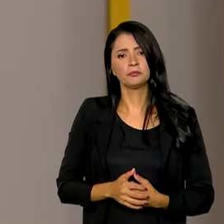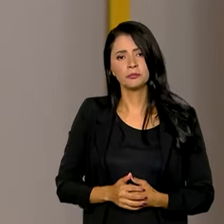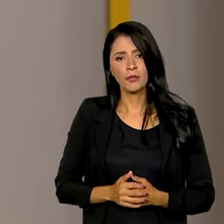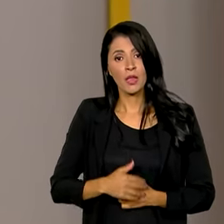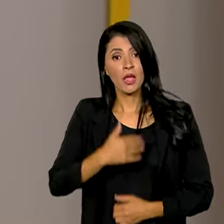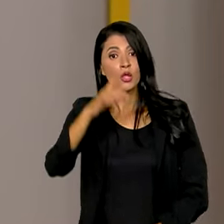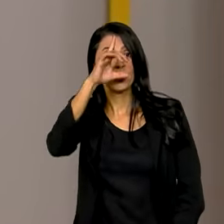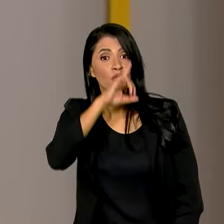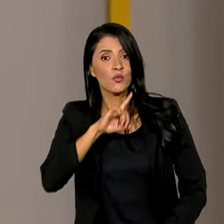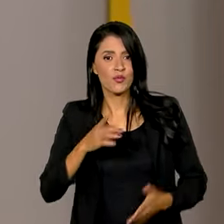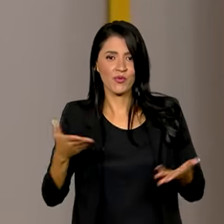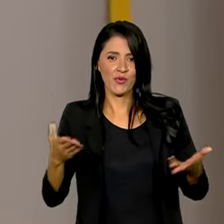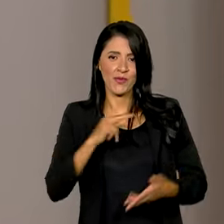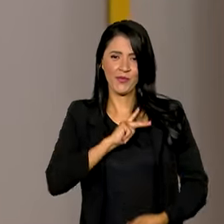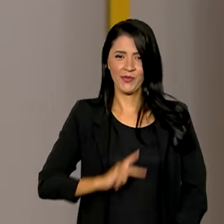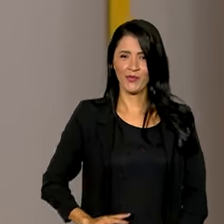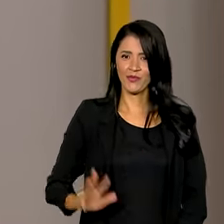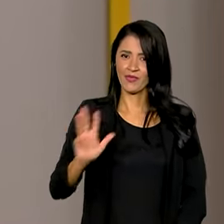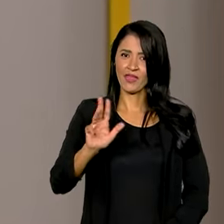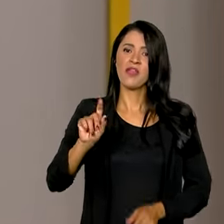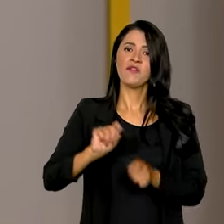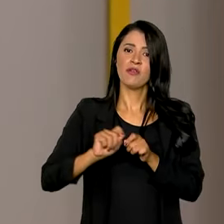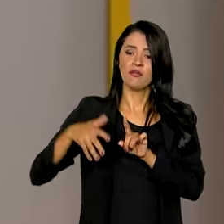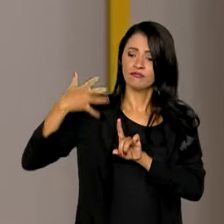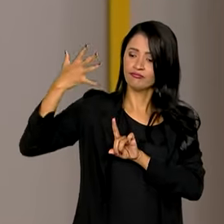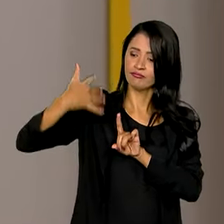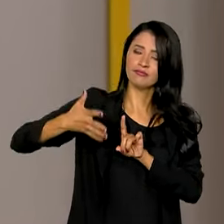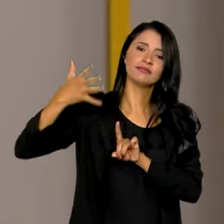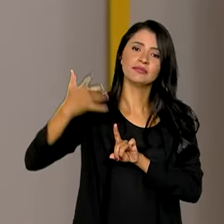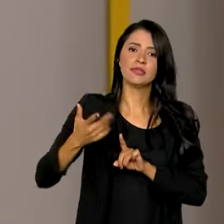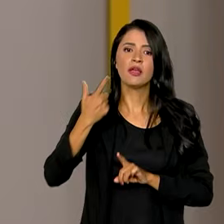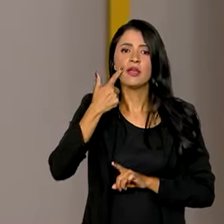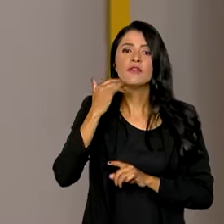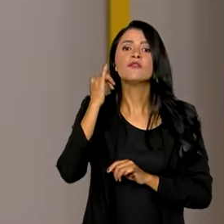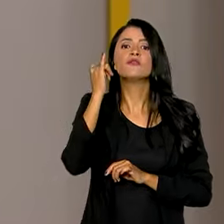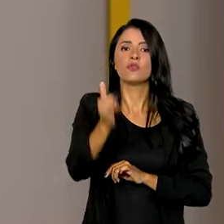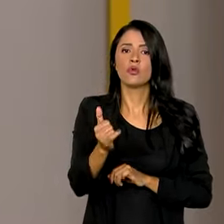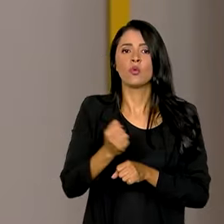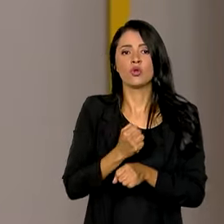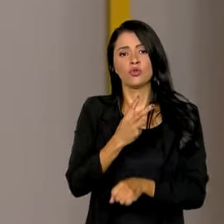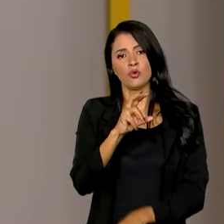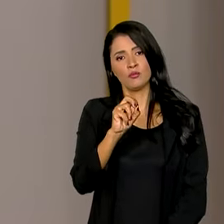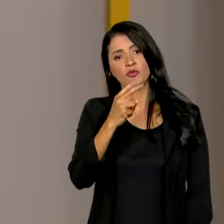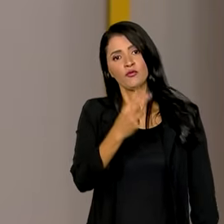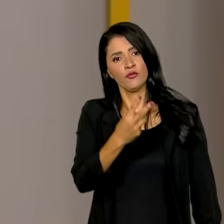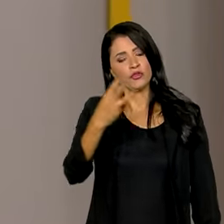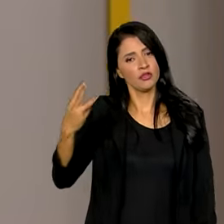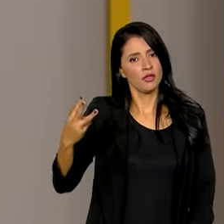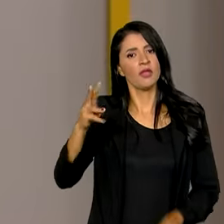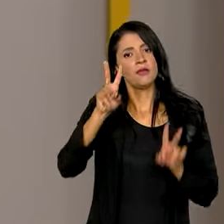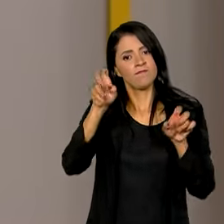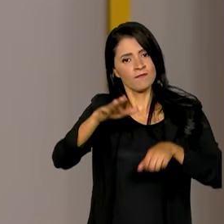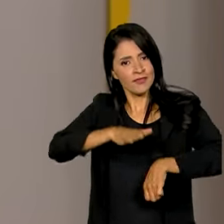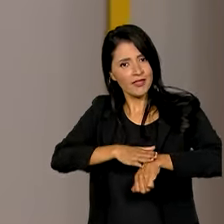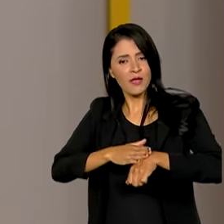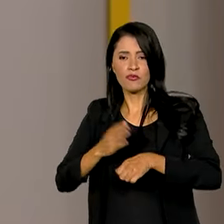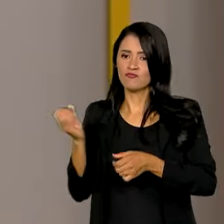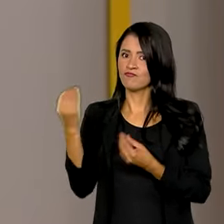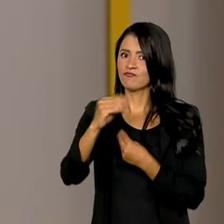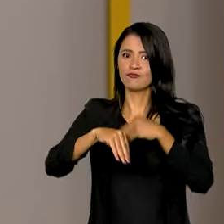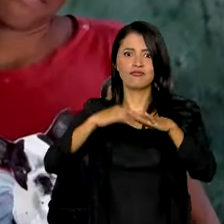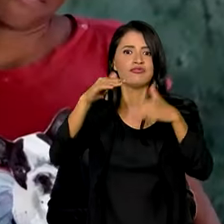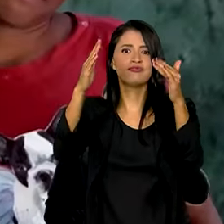E neste domingo, o presidente Lula fez um pronunciamento à nação e disse que 2023 foi tempo de